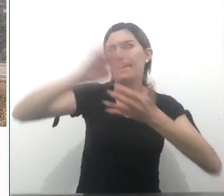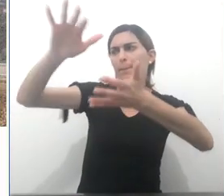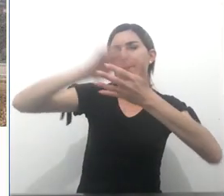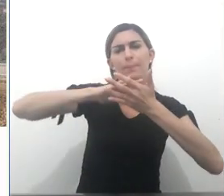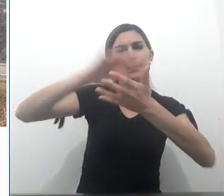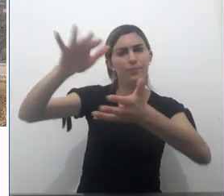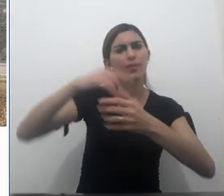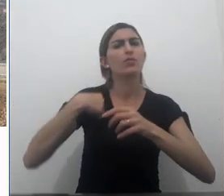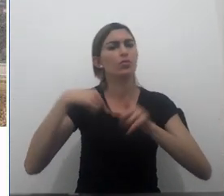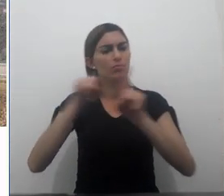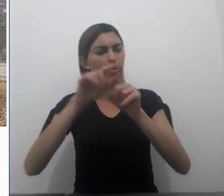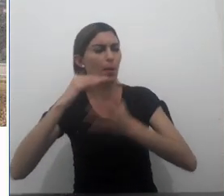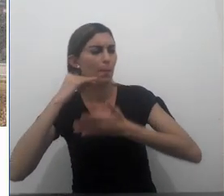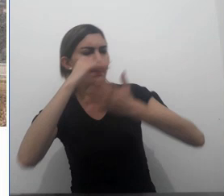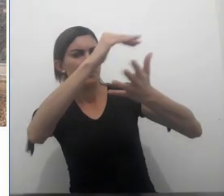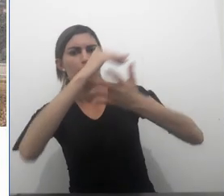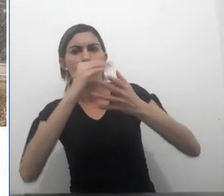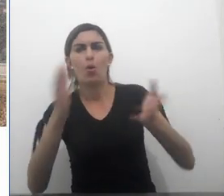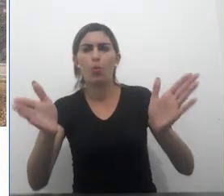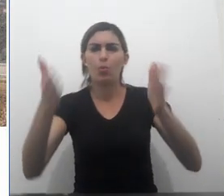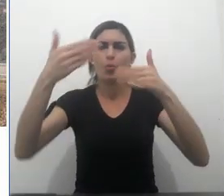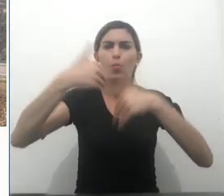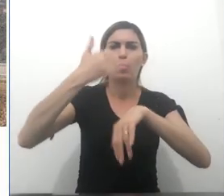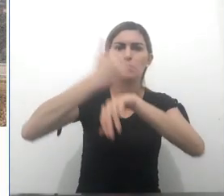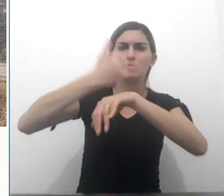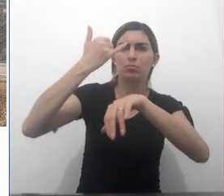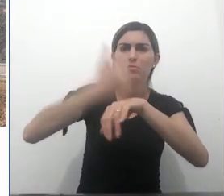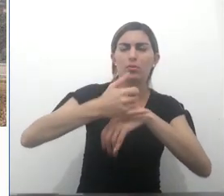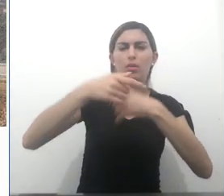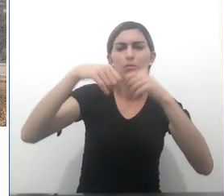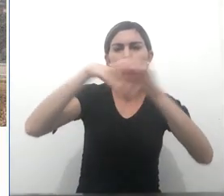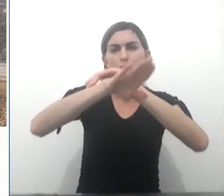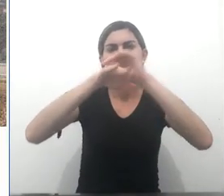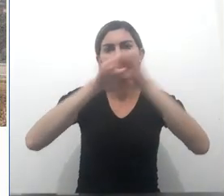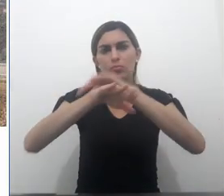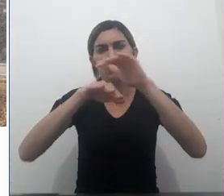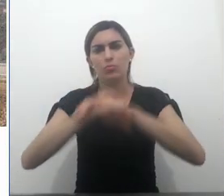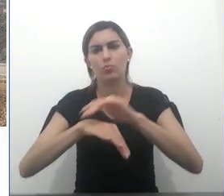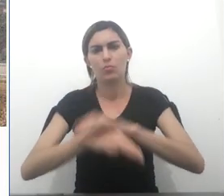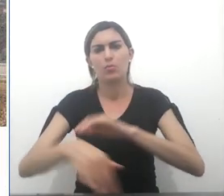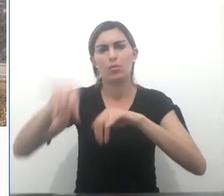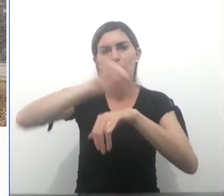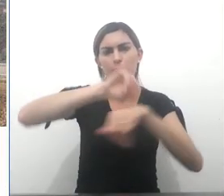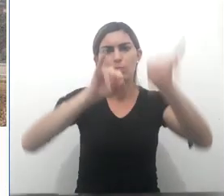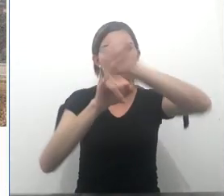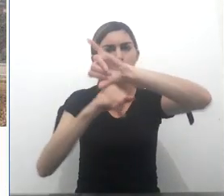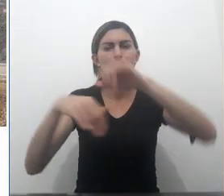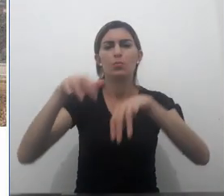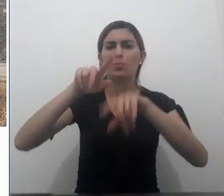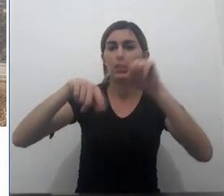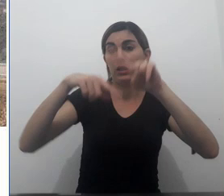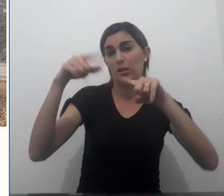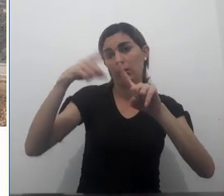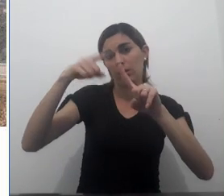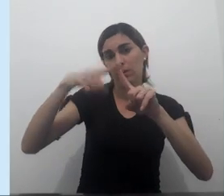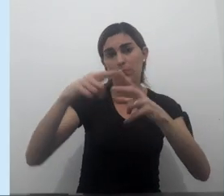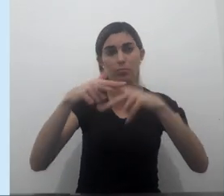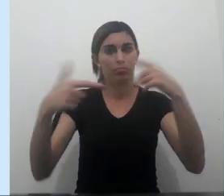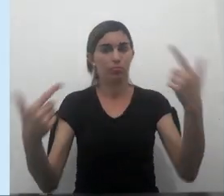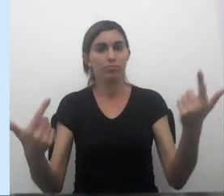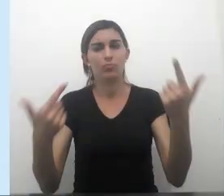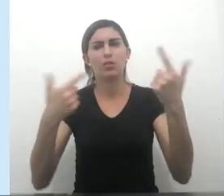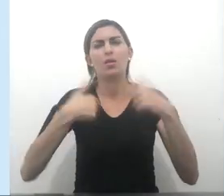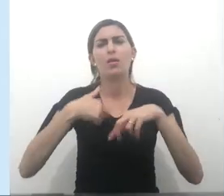muita mercadoria para a China nesses containers e serve para condicionar, tá? Algum tipo de mercadoria.